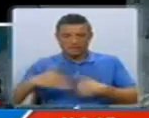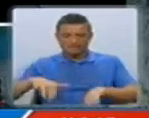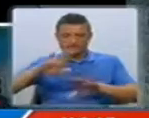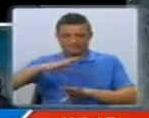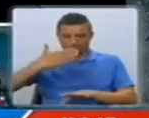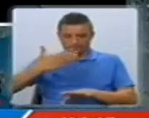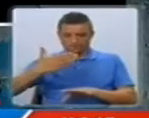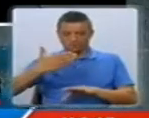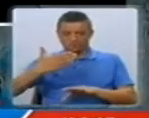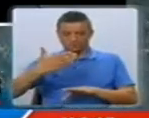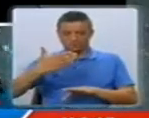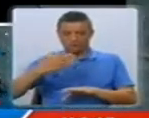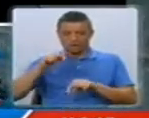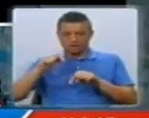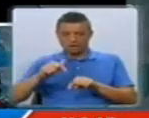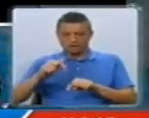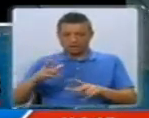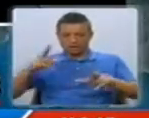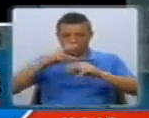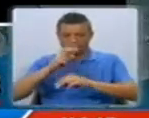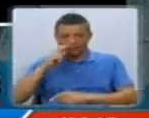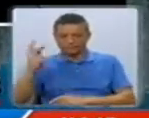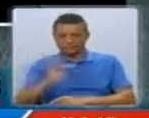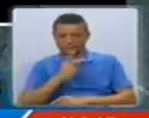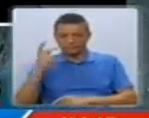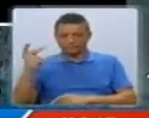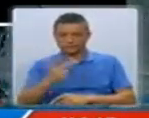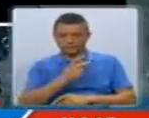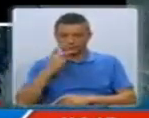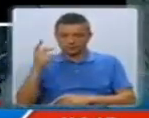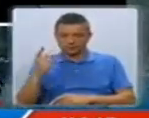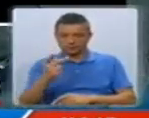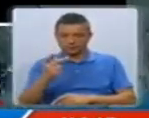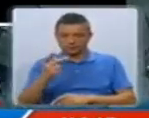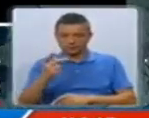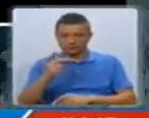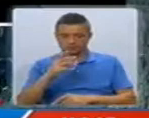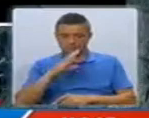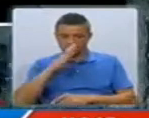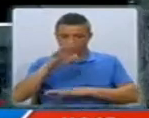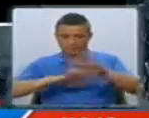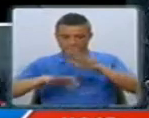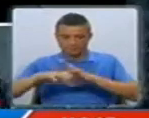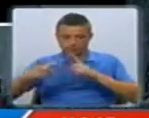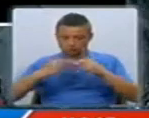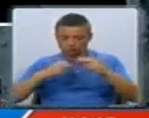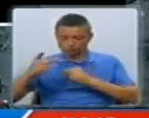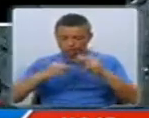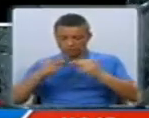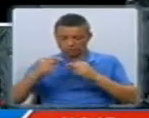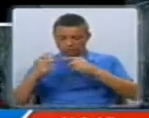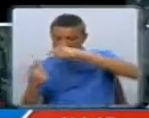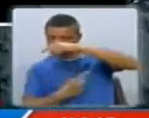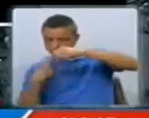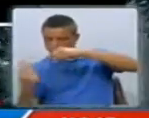este pulsar milissegundos está a ganhar nova vida devido à atração da matéria que faz da estrela que está à sua volta.